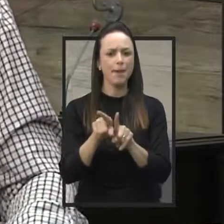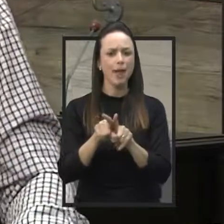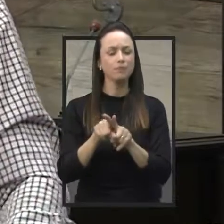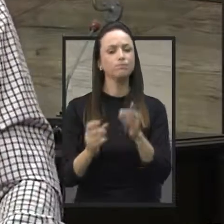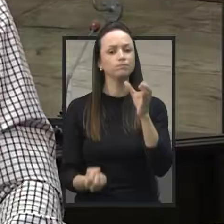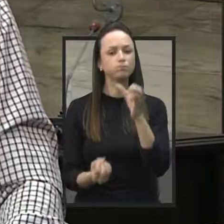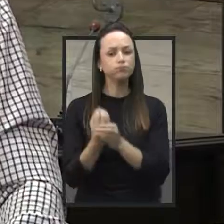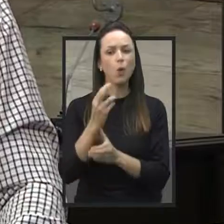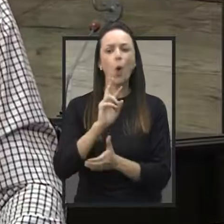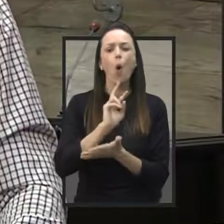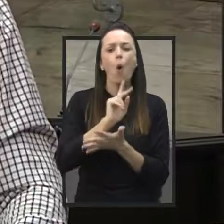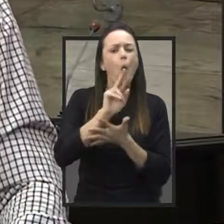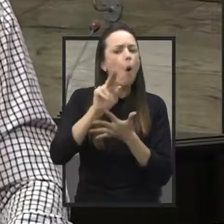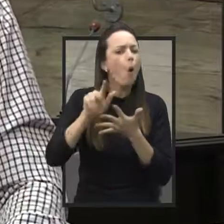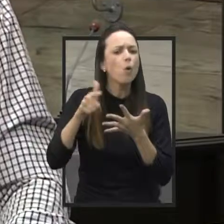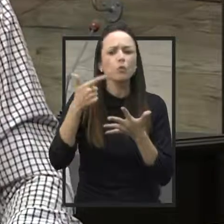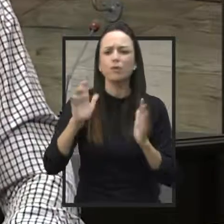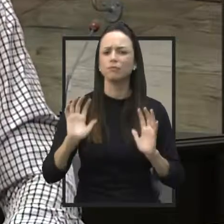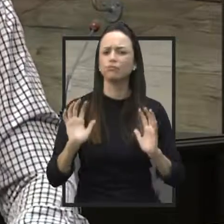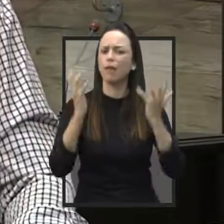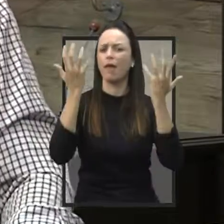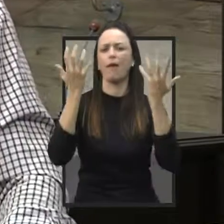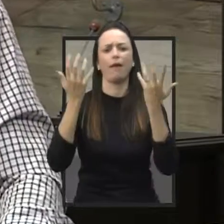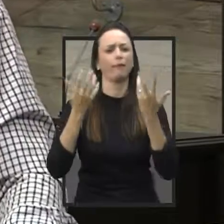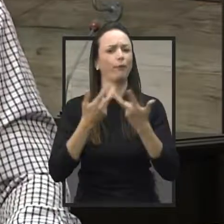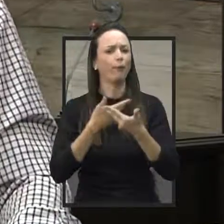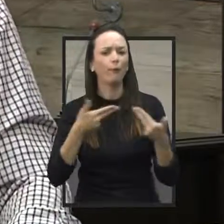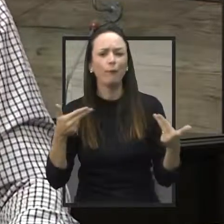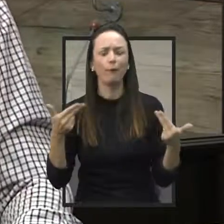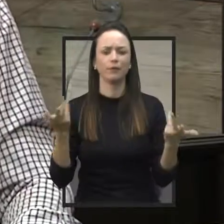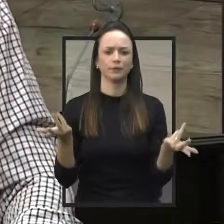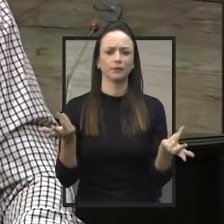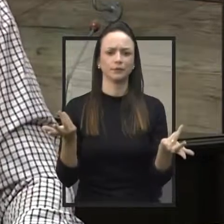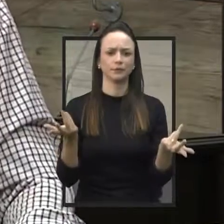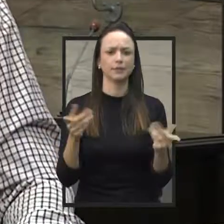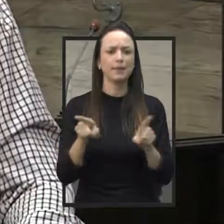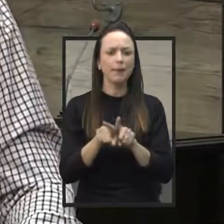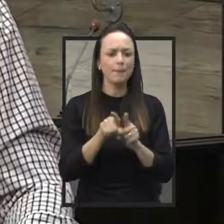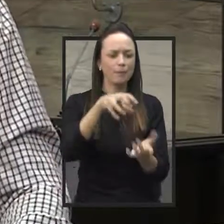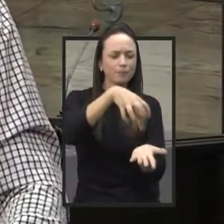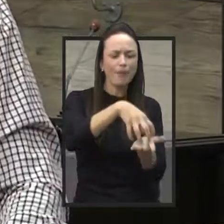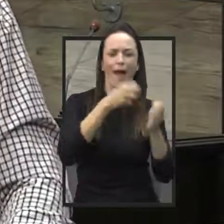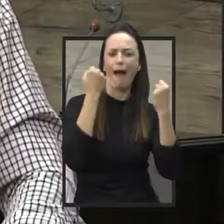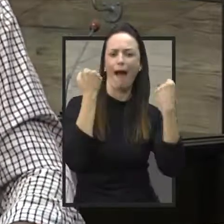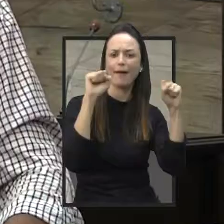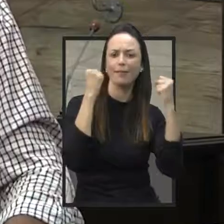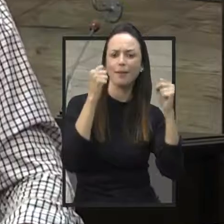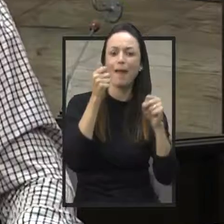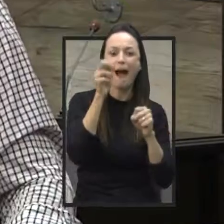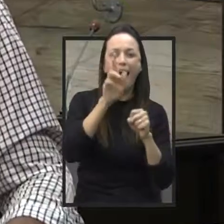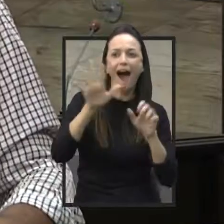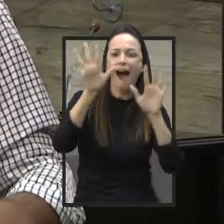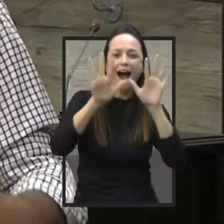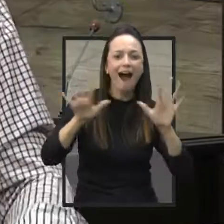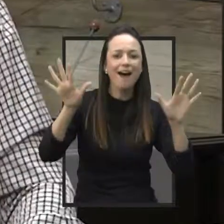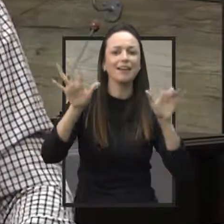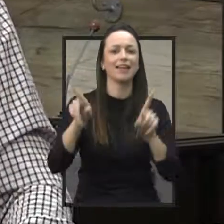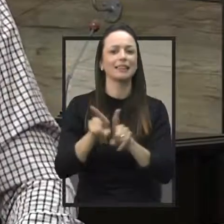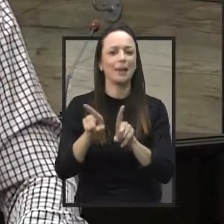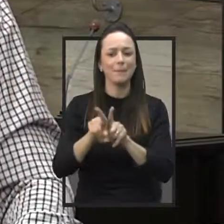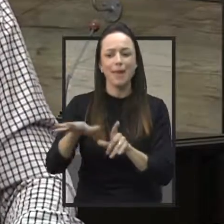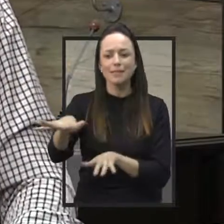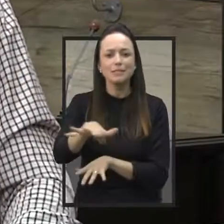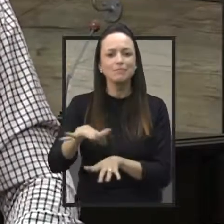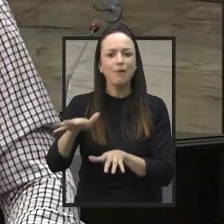de muitos outros eventos, tá? Como ter uma academia ao ar livre, um espaço para que sejam feitos